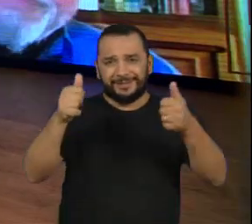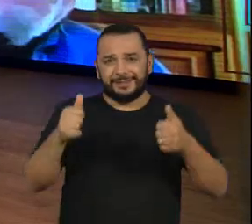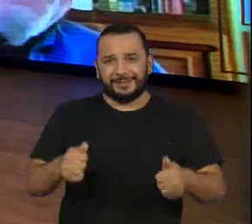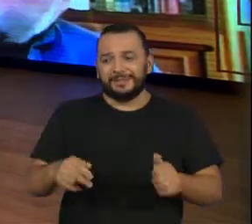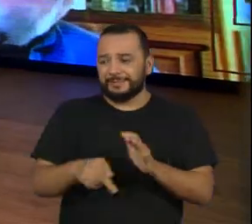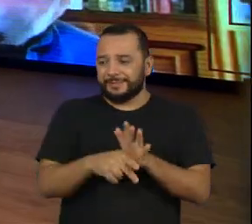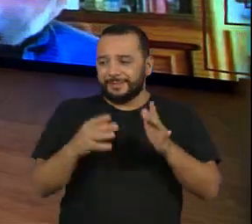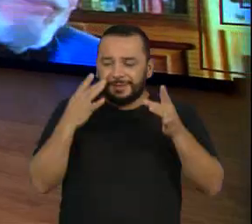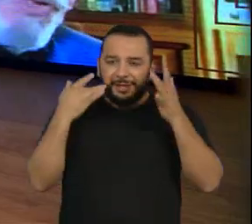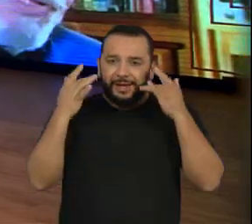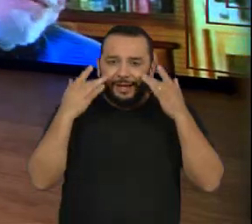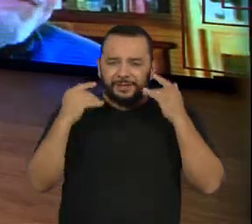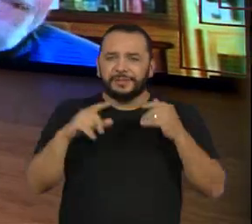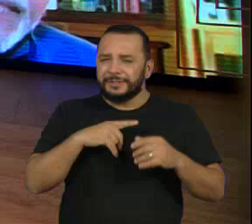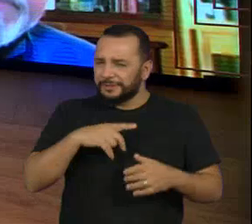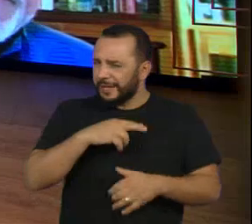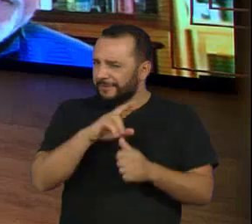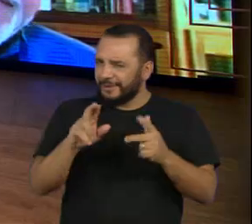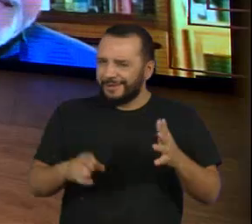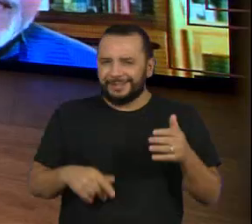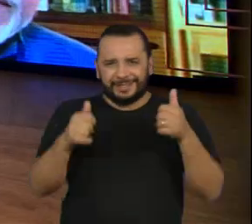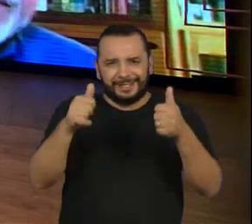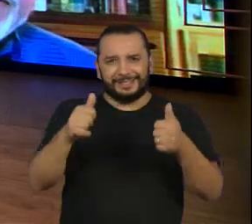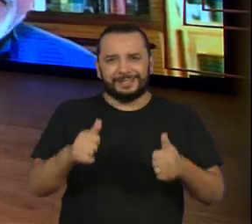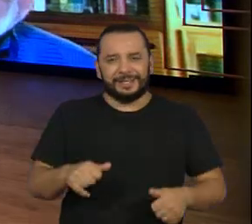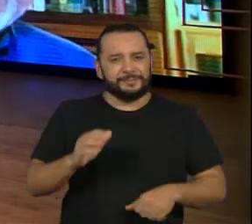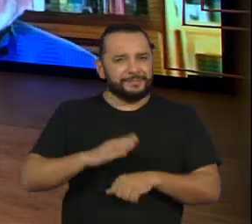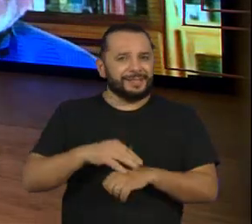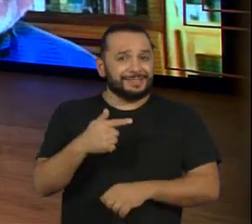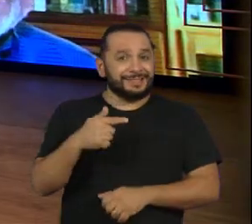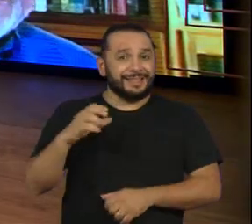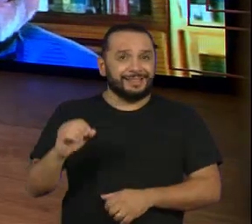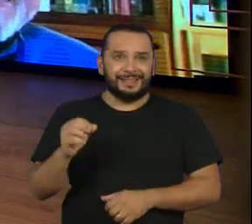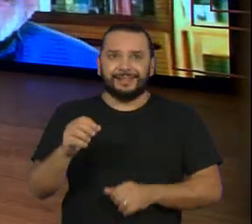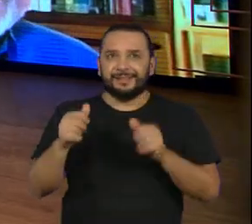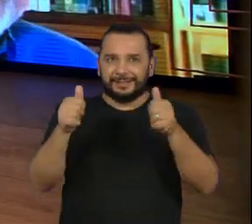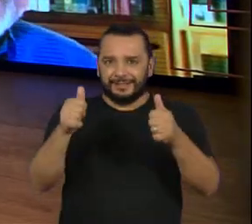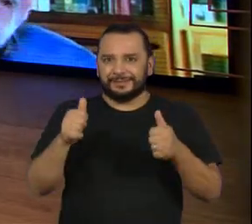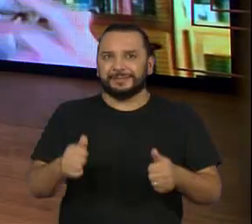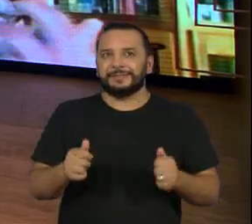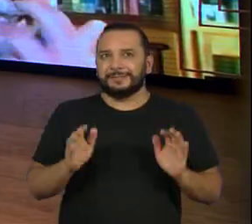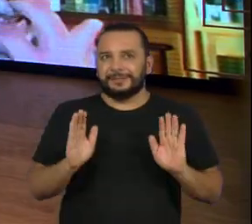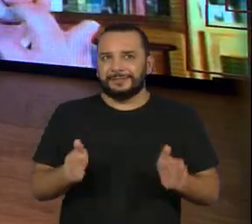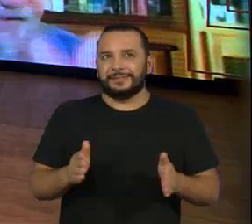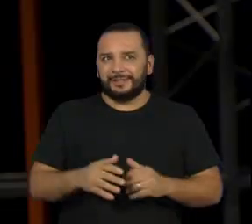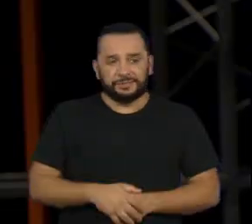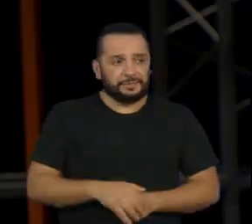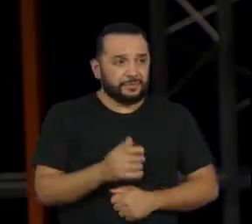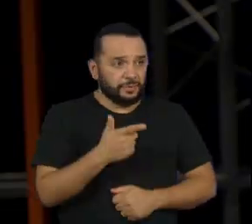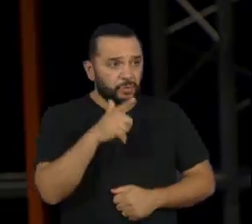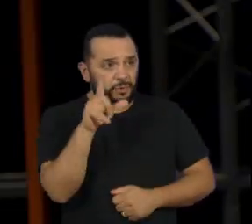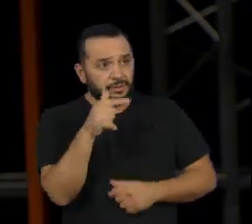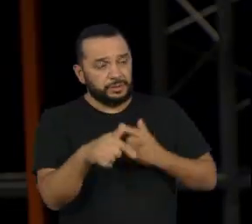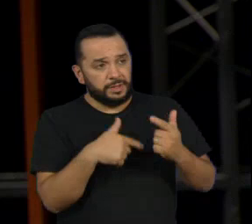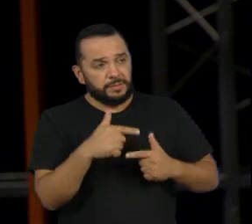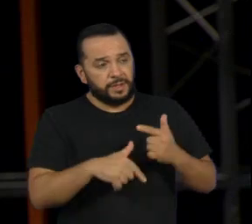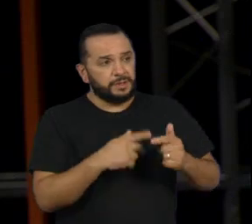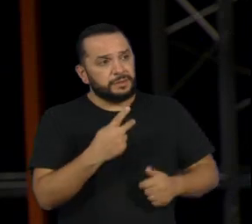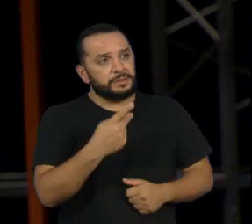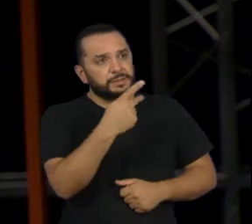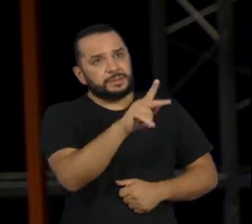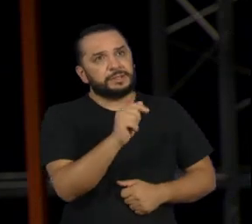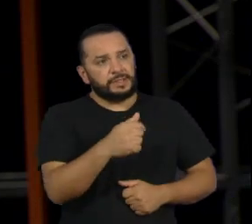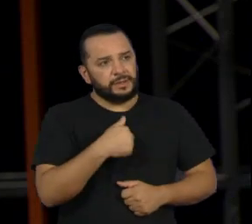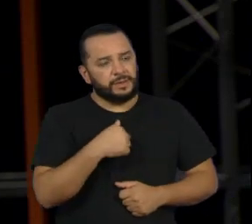para o teatro, eu fiz muitos cartazes, eu fiz mais de 70 cartazes. Elifas, outro trabalho